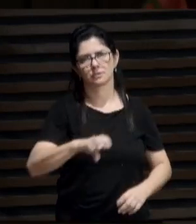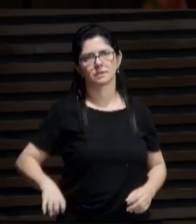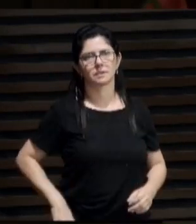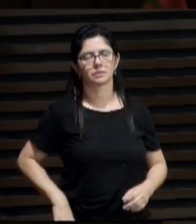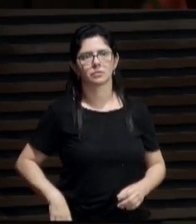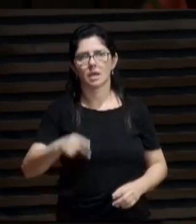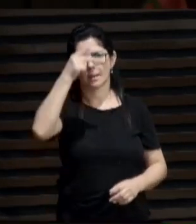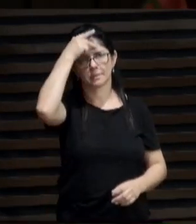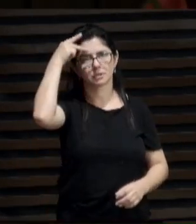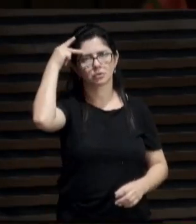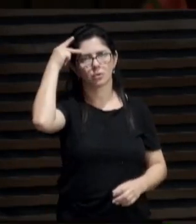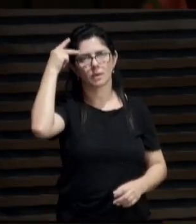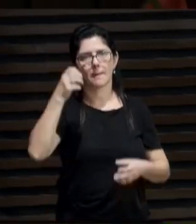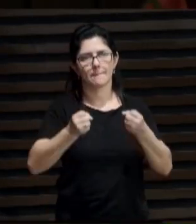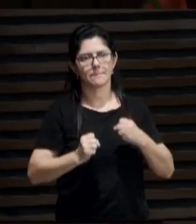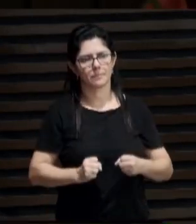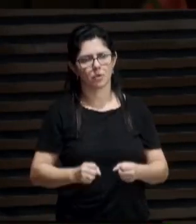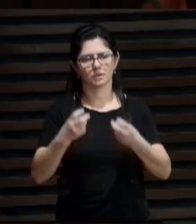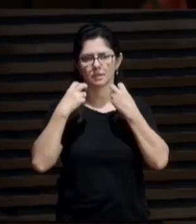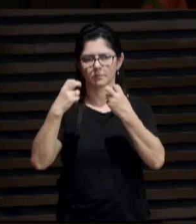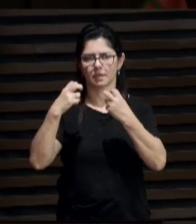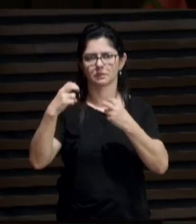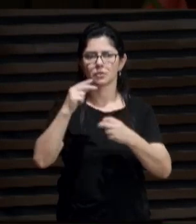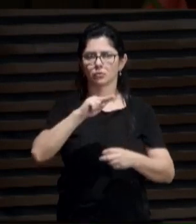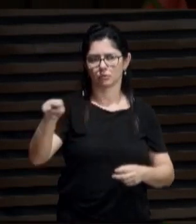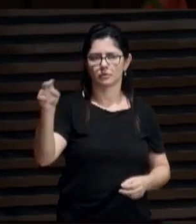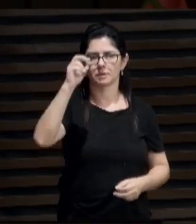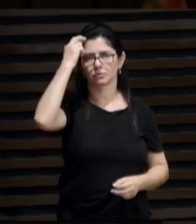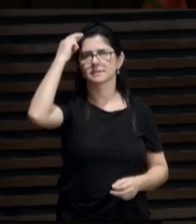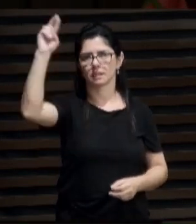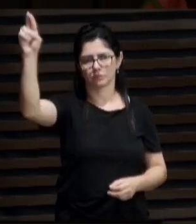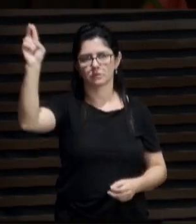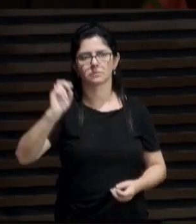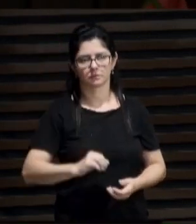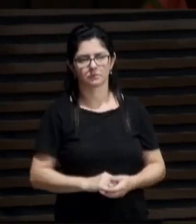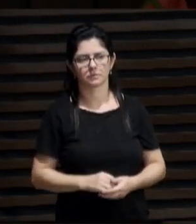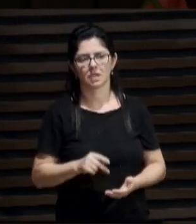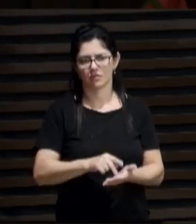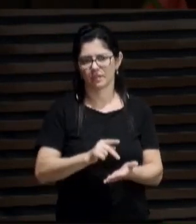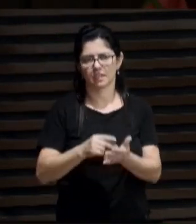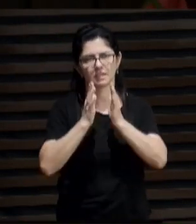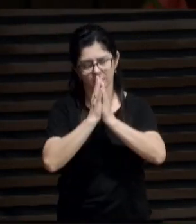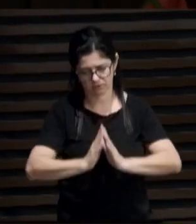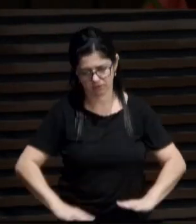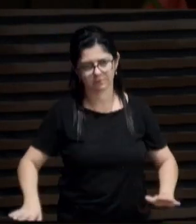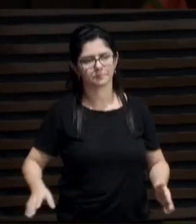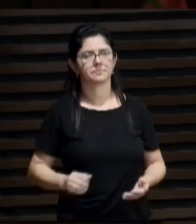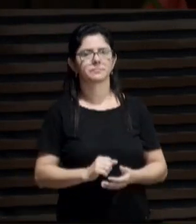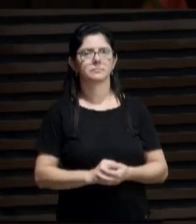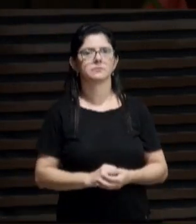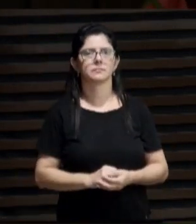o nome do Senhor em autêntica adoração. Depois veja Hebreus capítulo 10, do 19 a